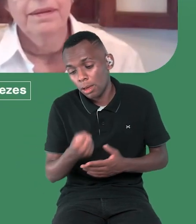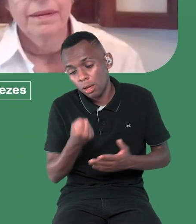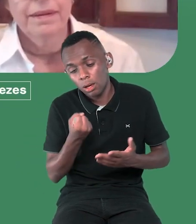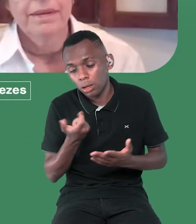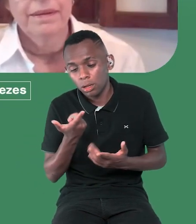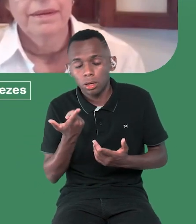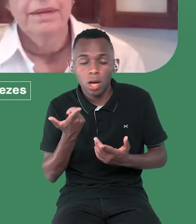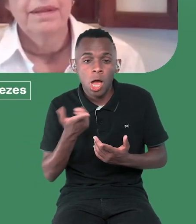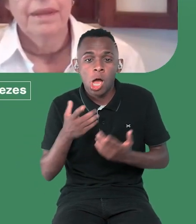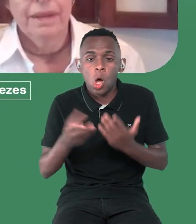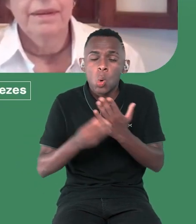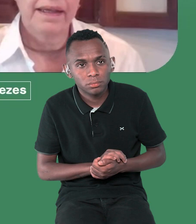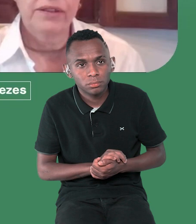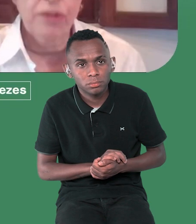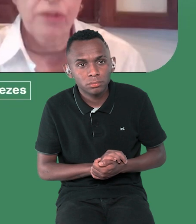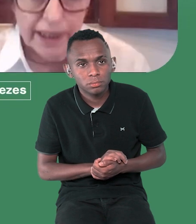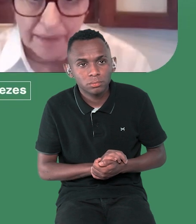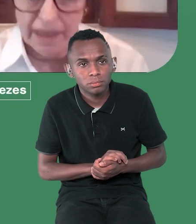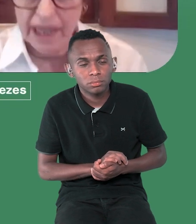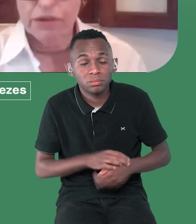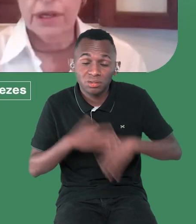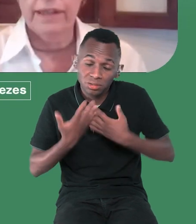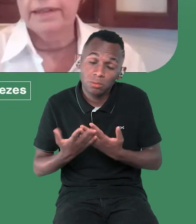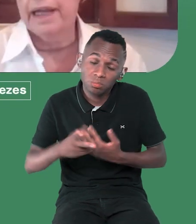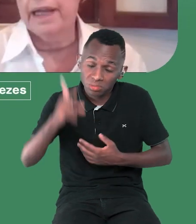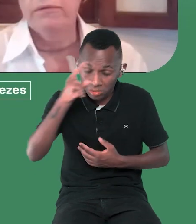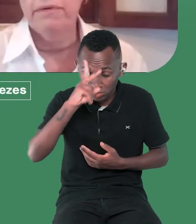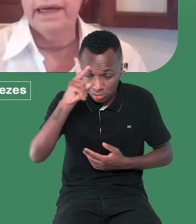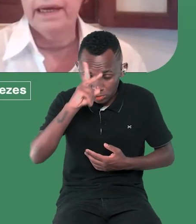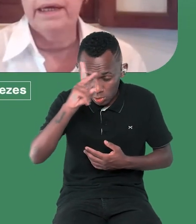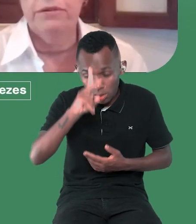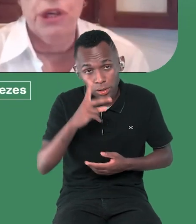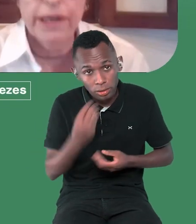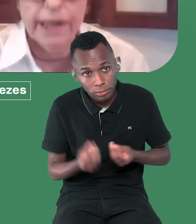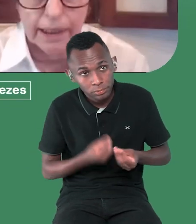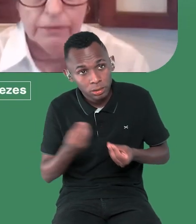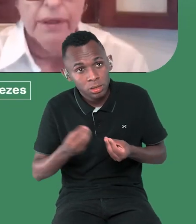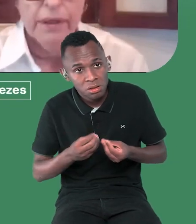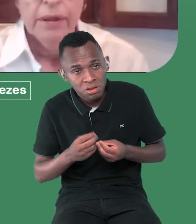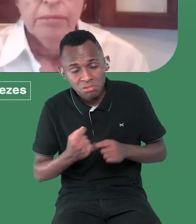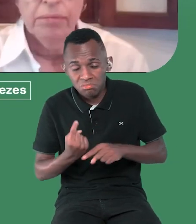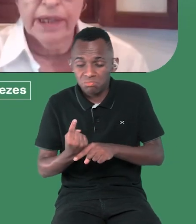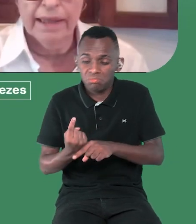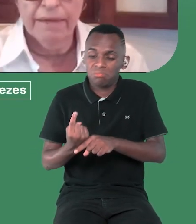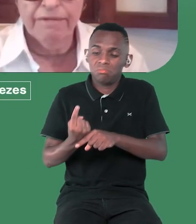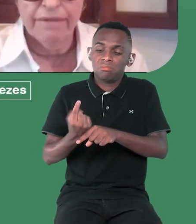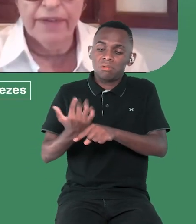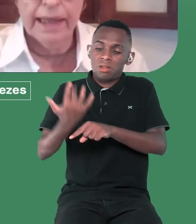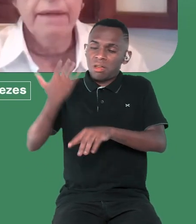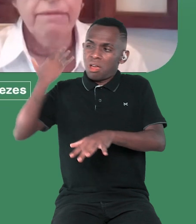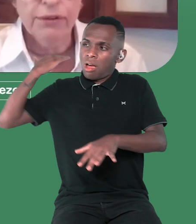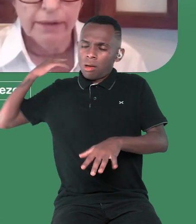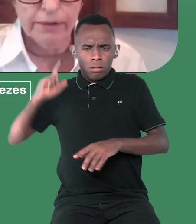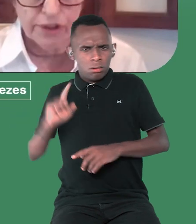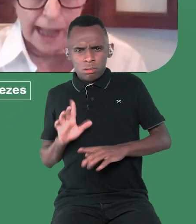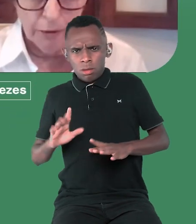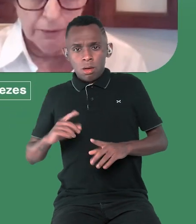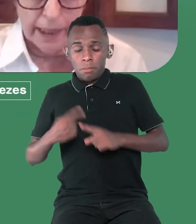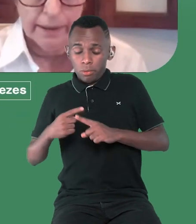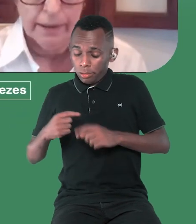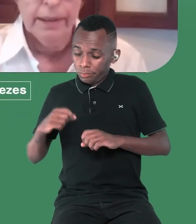e a página era cheia de pássaros, que eram o acento da palavra voo. E aí esse poema ficou publicado